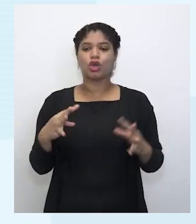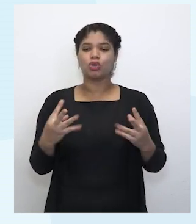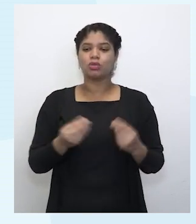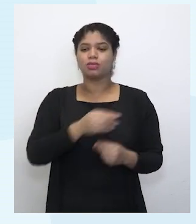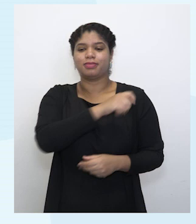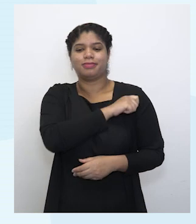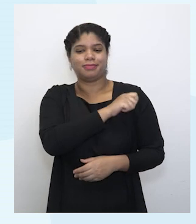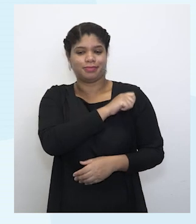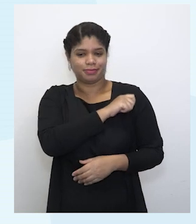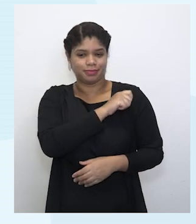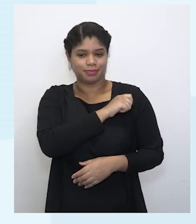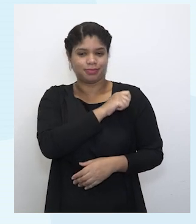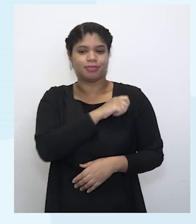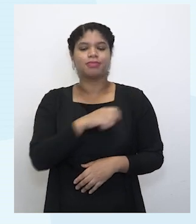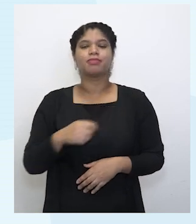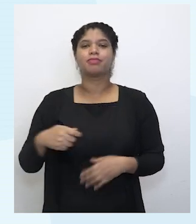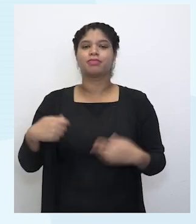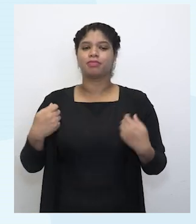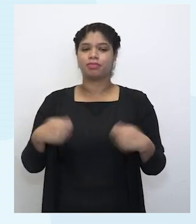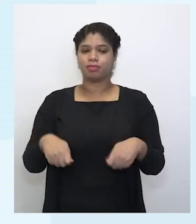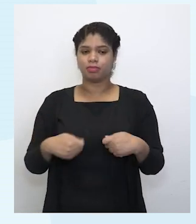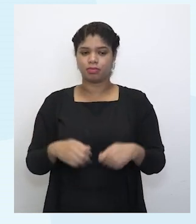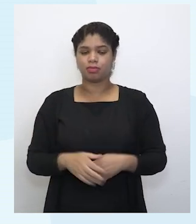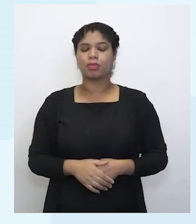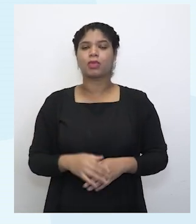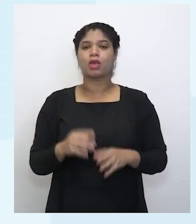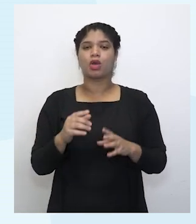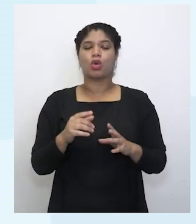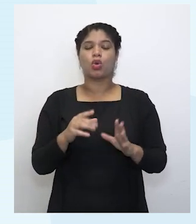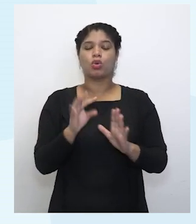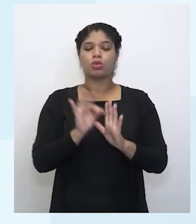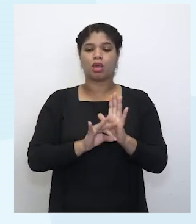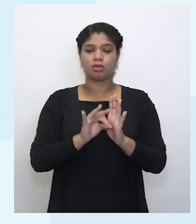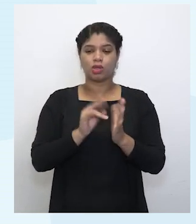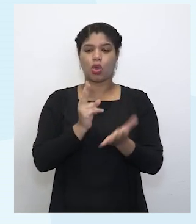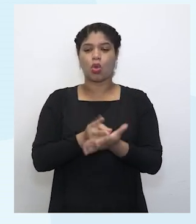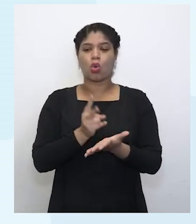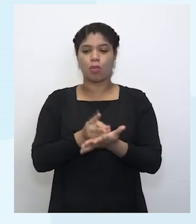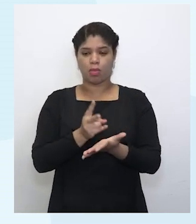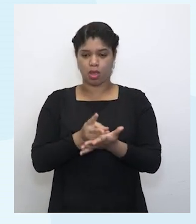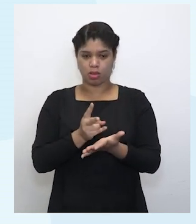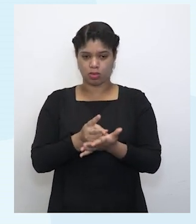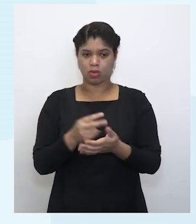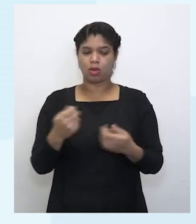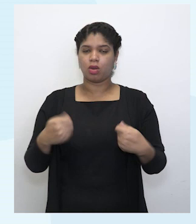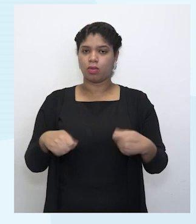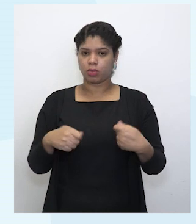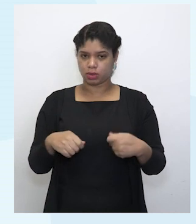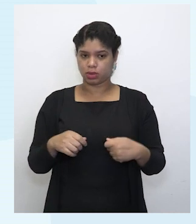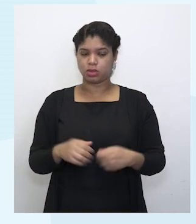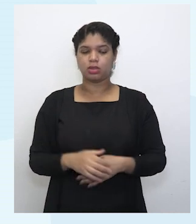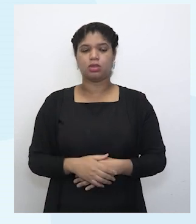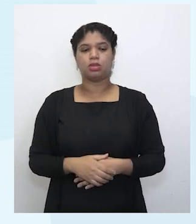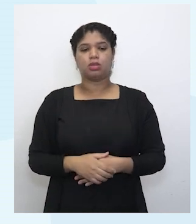estudantes tenham todos o mesmo texto, né? O texto que está sendo